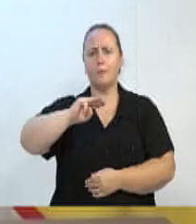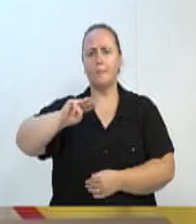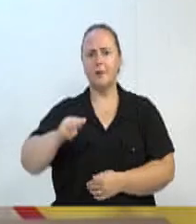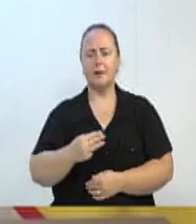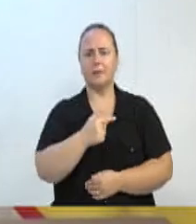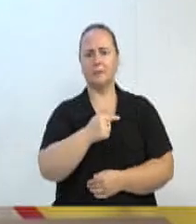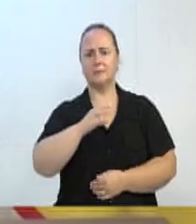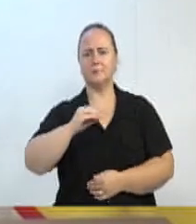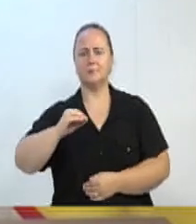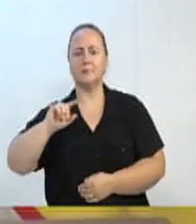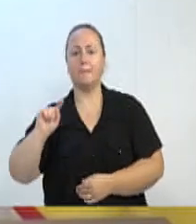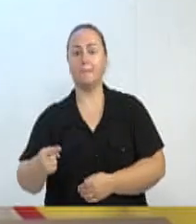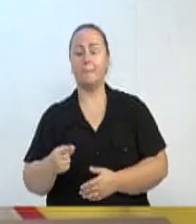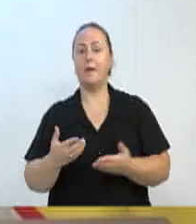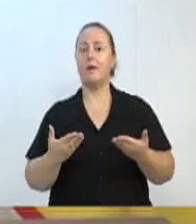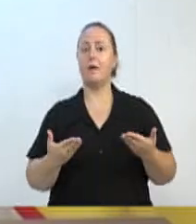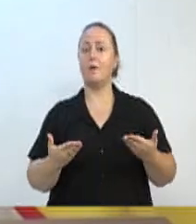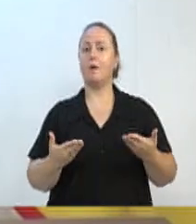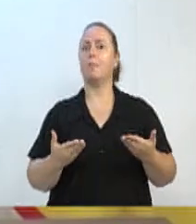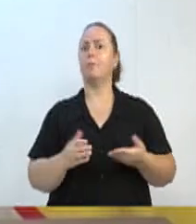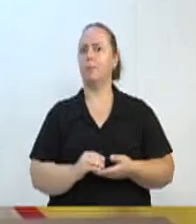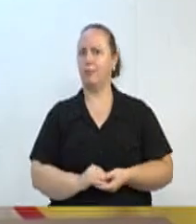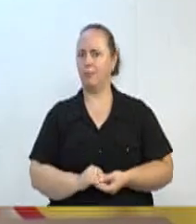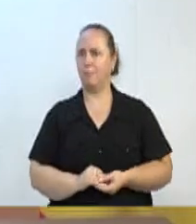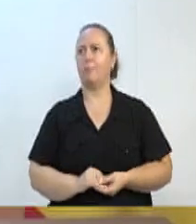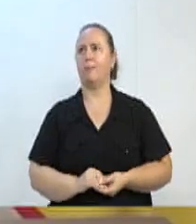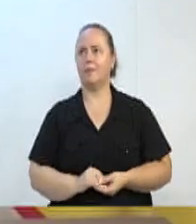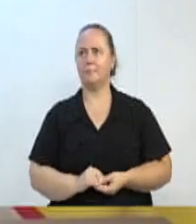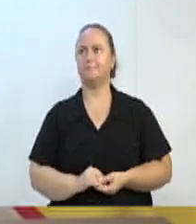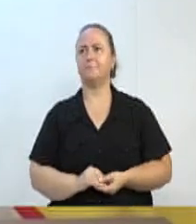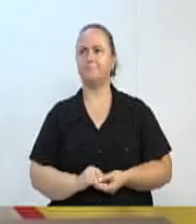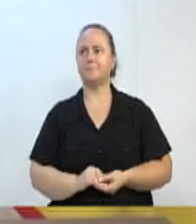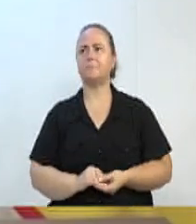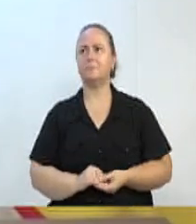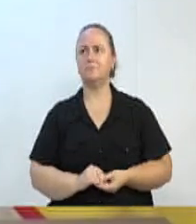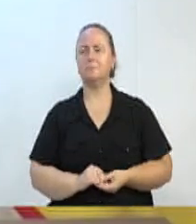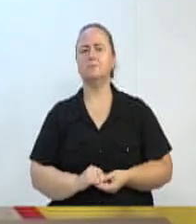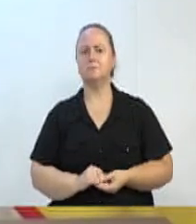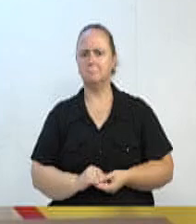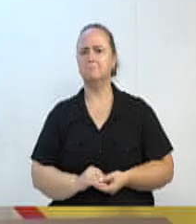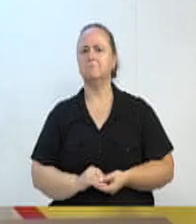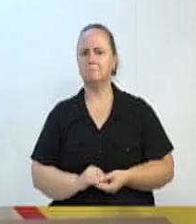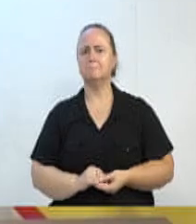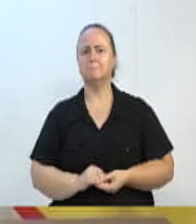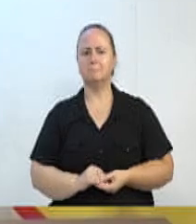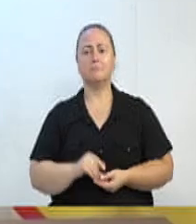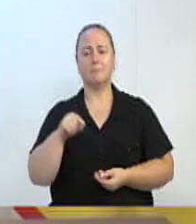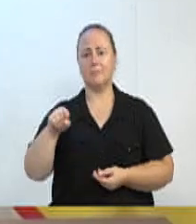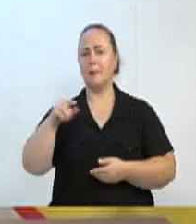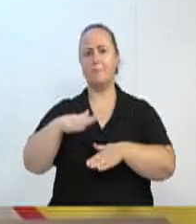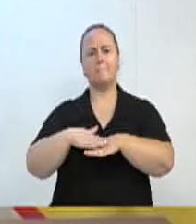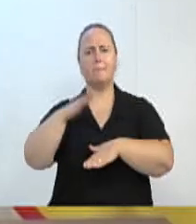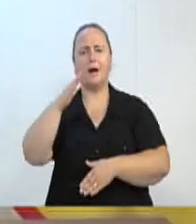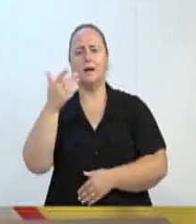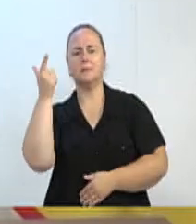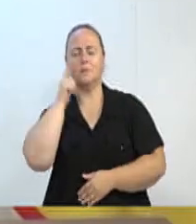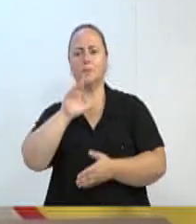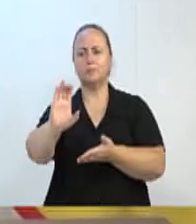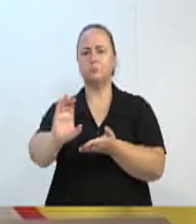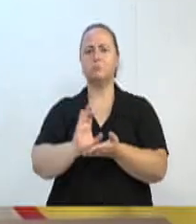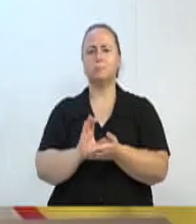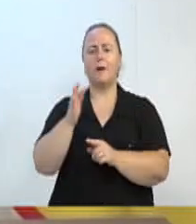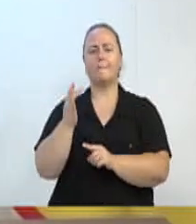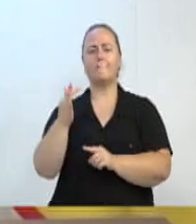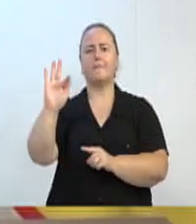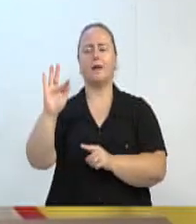não é pouca coisa não 1700000 tô até buscando assim parece que foi deputada que mais trouxe pelo menos Federal